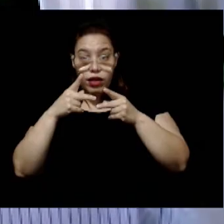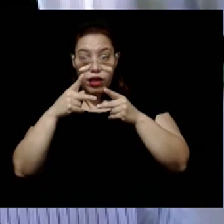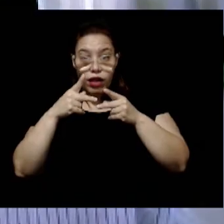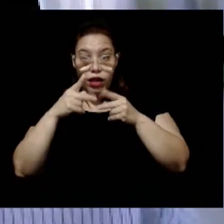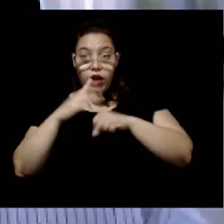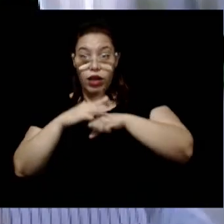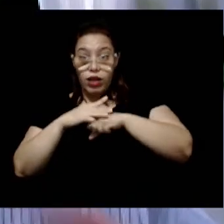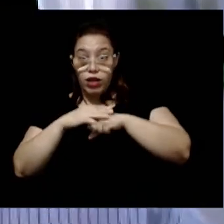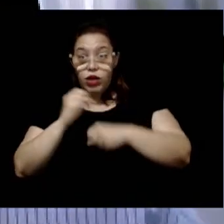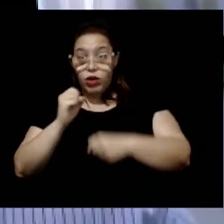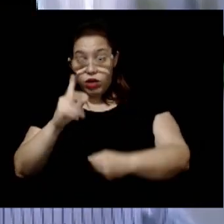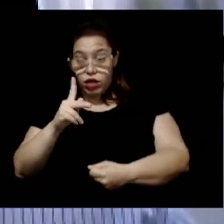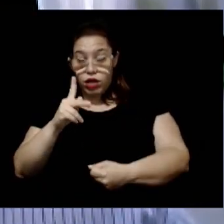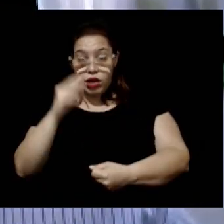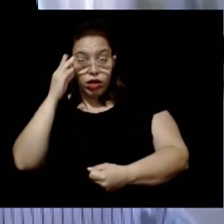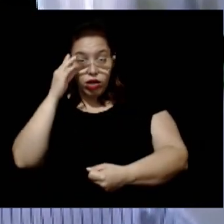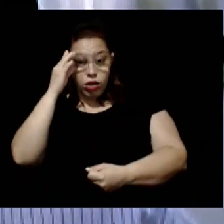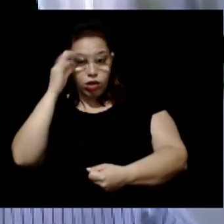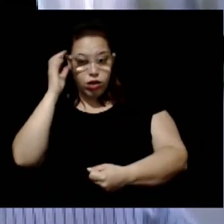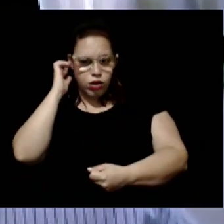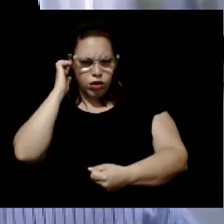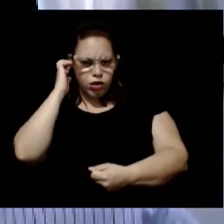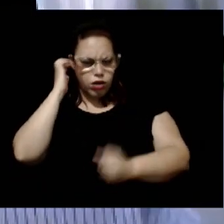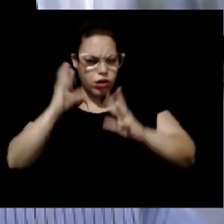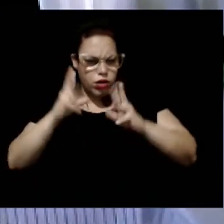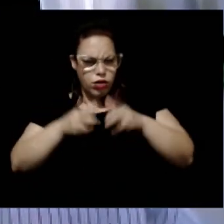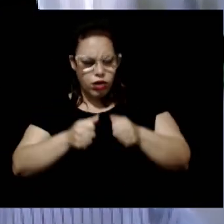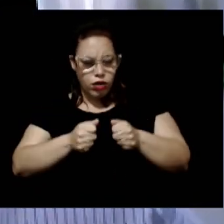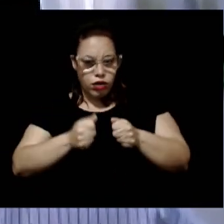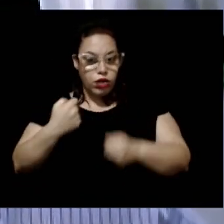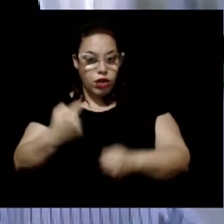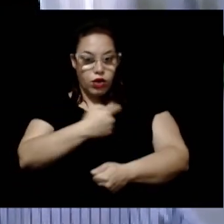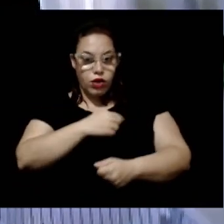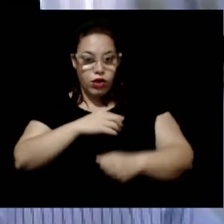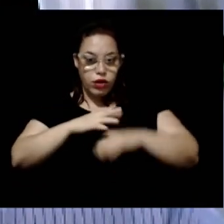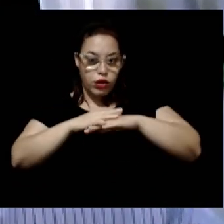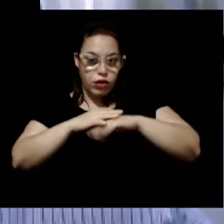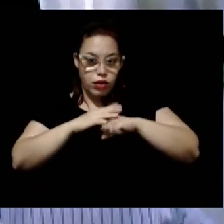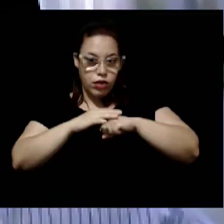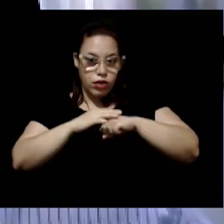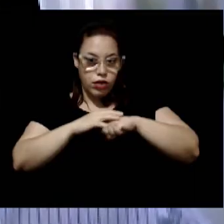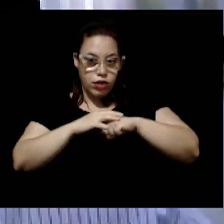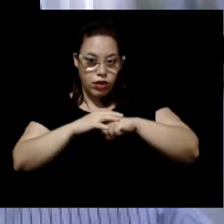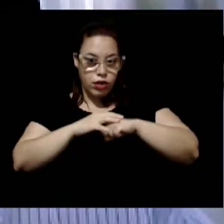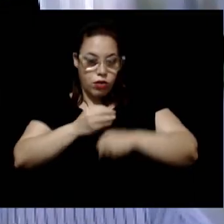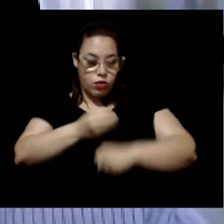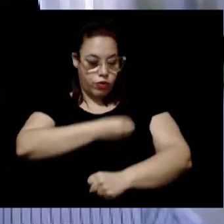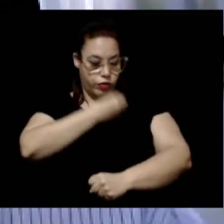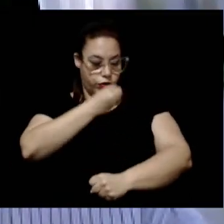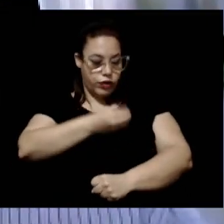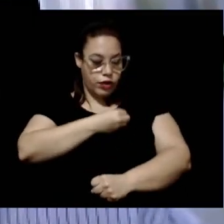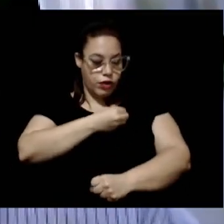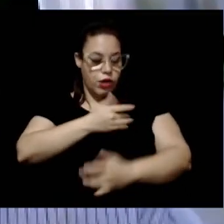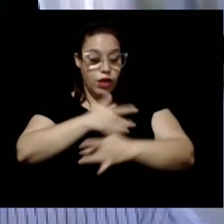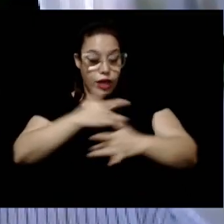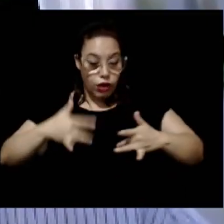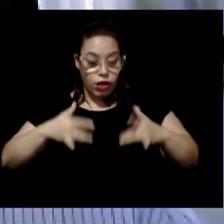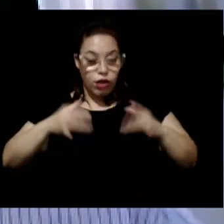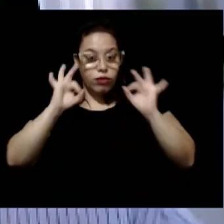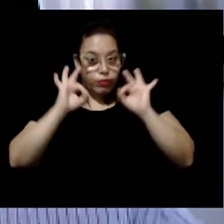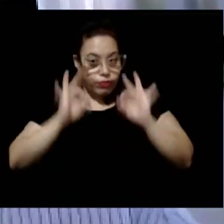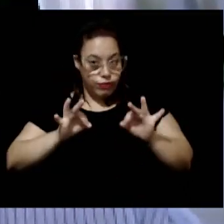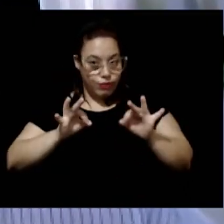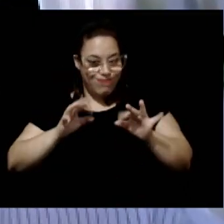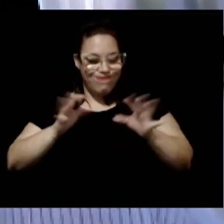né? Na maior parte das nossas doenças, mudar estilo de vida, uma vida saudável, é parte integral